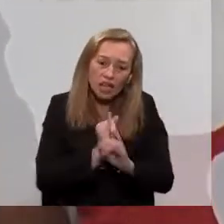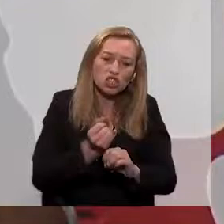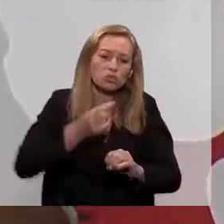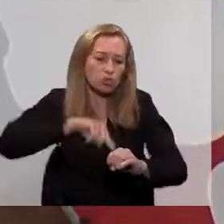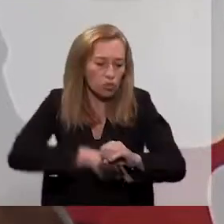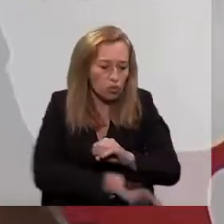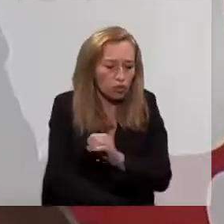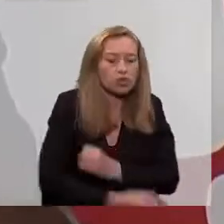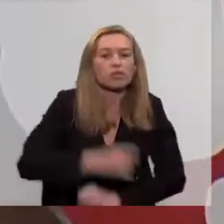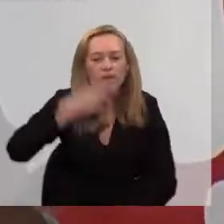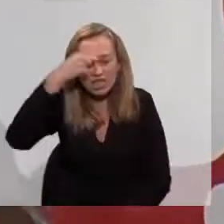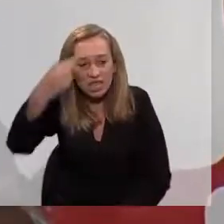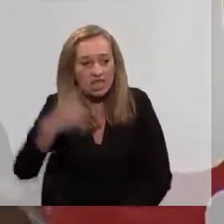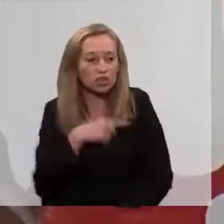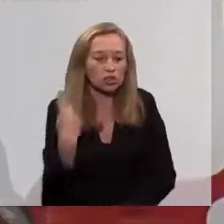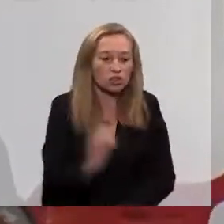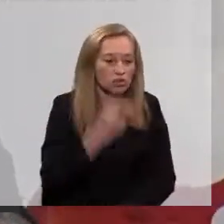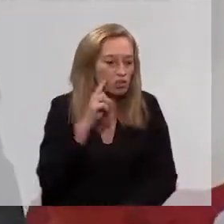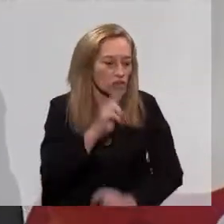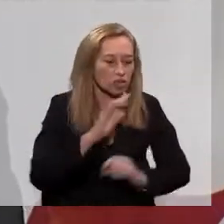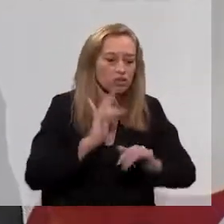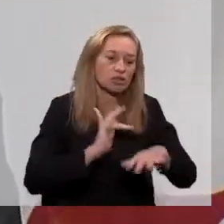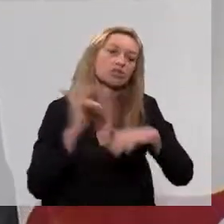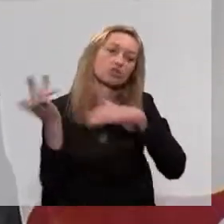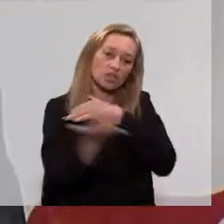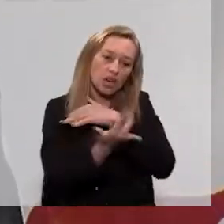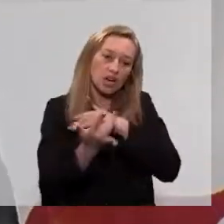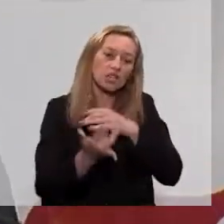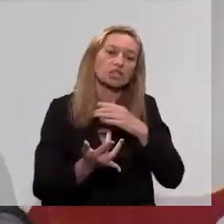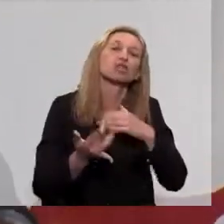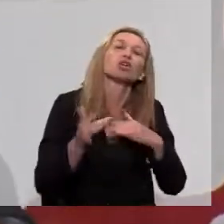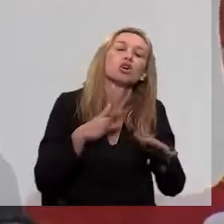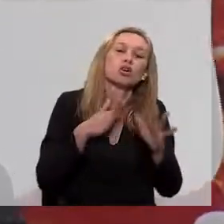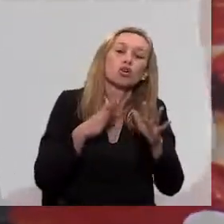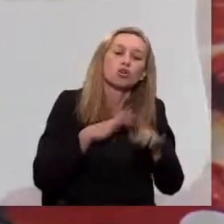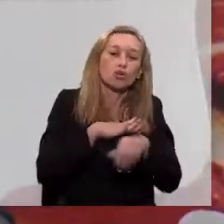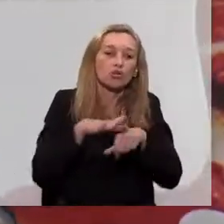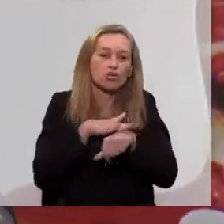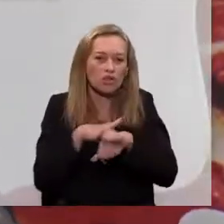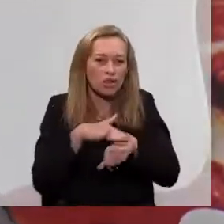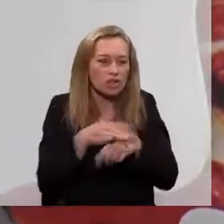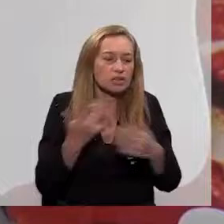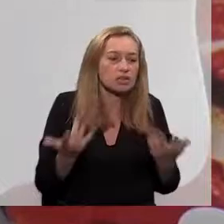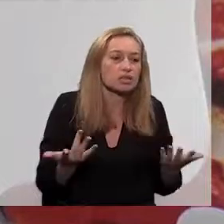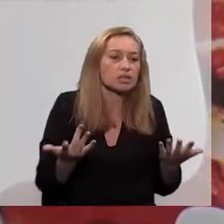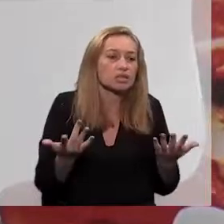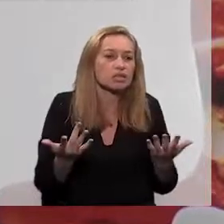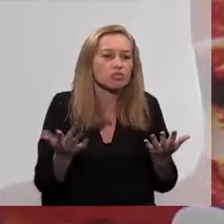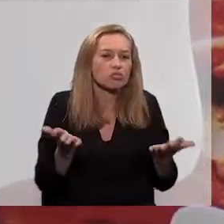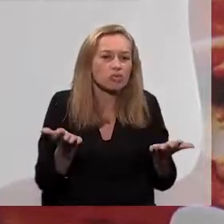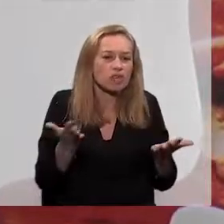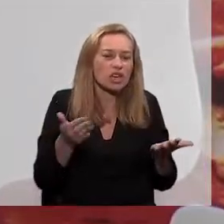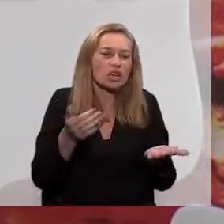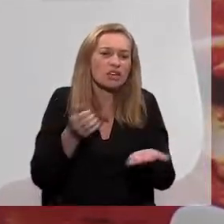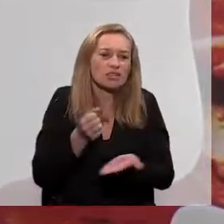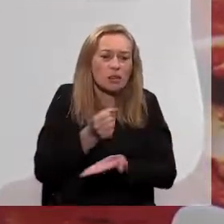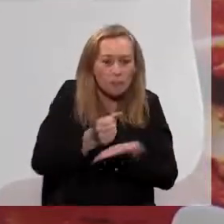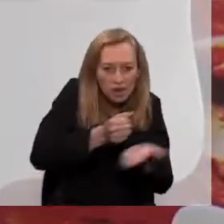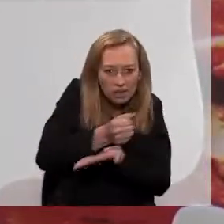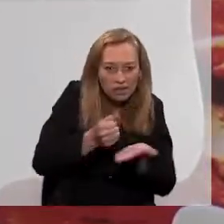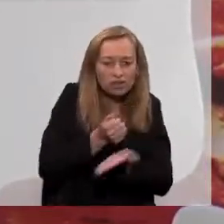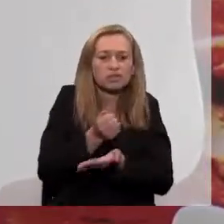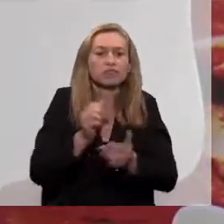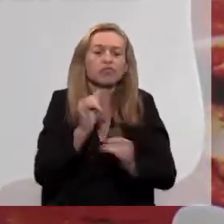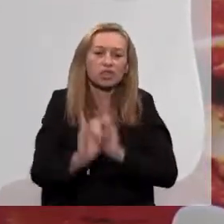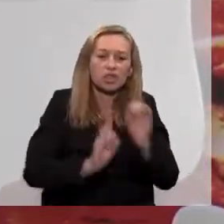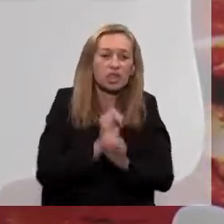de que a gente está participando de redes sociais, trocas de e-mail, comércio eletrônico, numa camada bastante rasa dessa